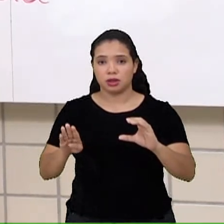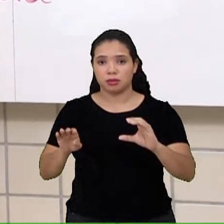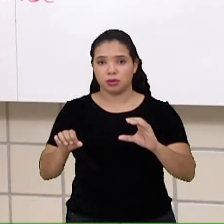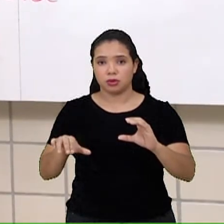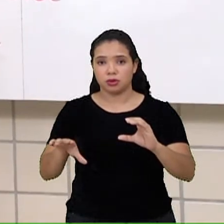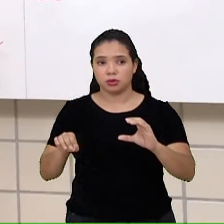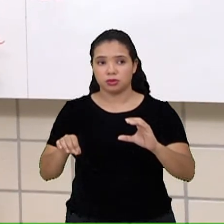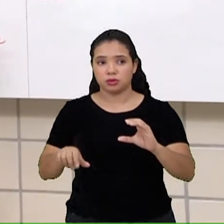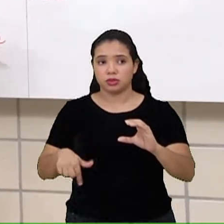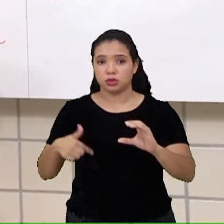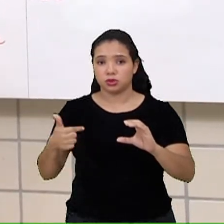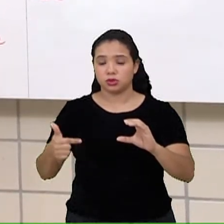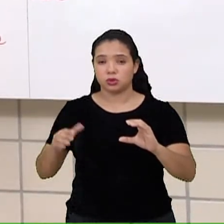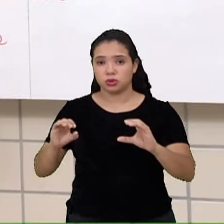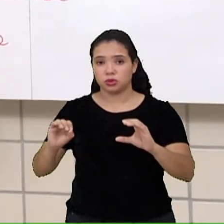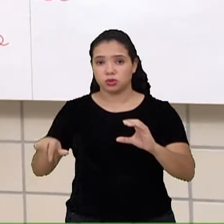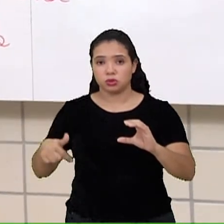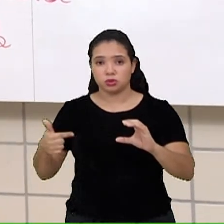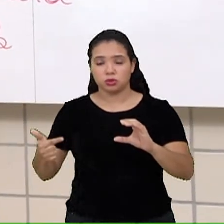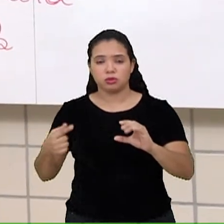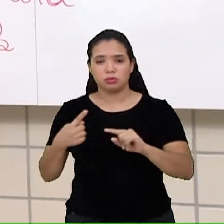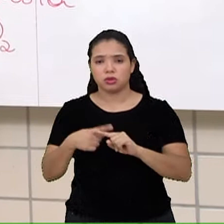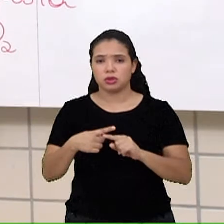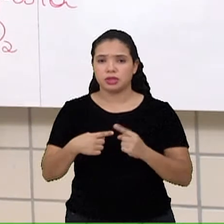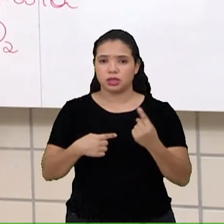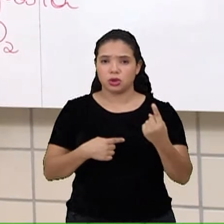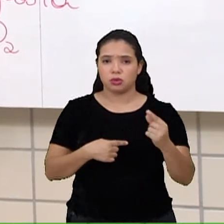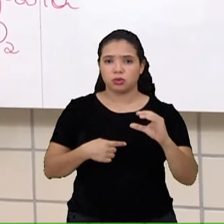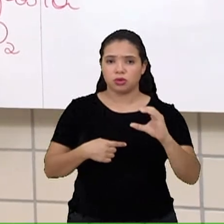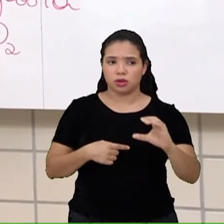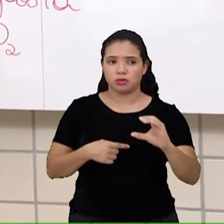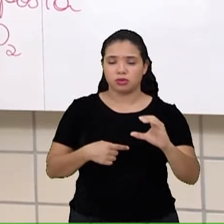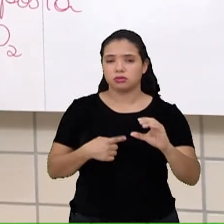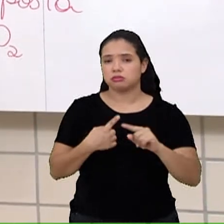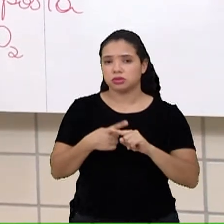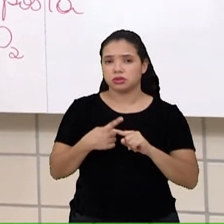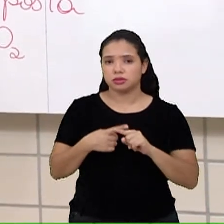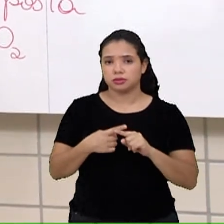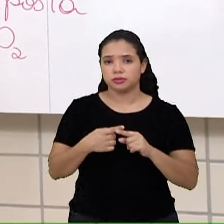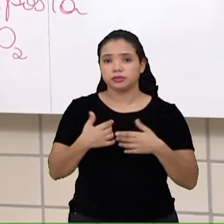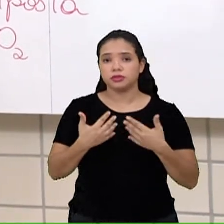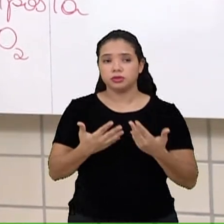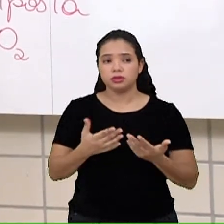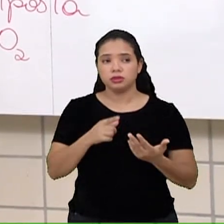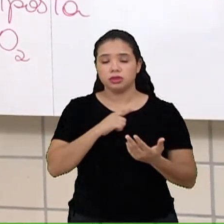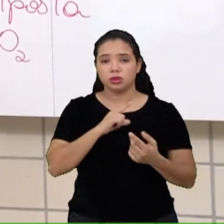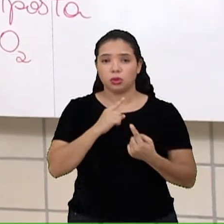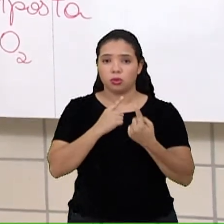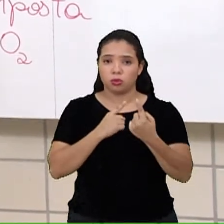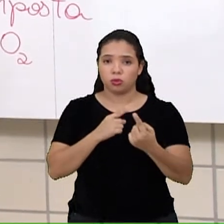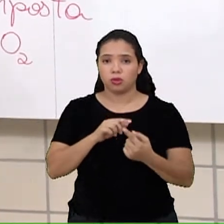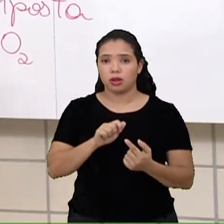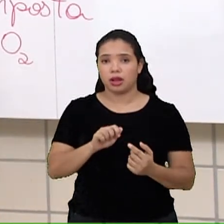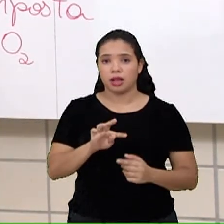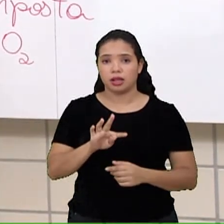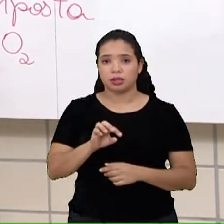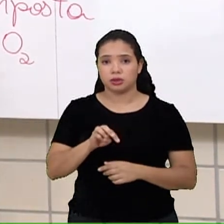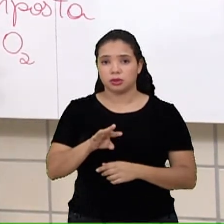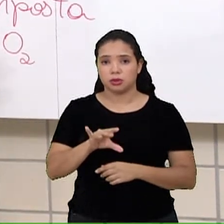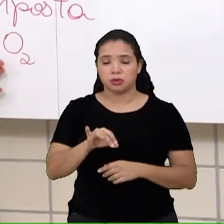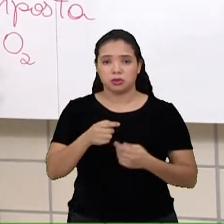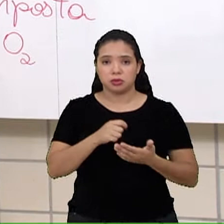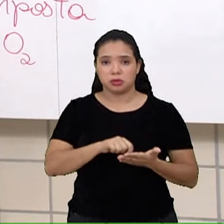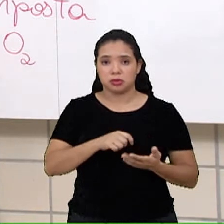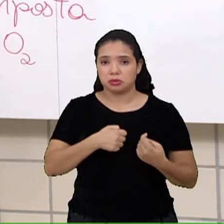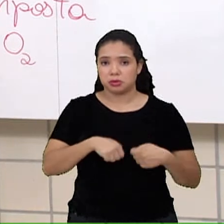de oxigênio. Por que eu tenho um átomo de carbono aqui que eu falei? Quando a gente tem apenas um átomo, a gente não precisa escrever.